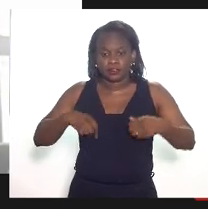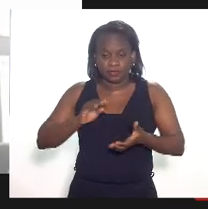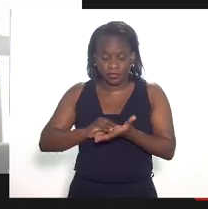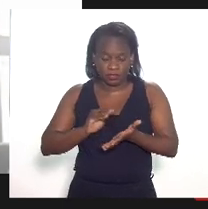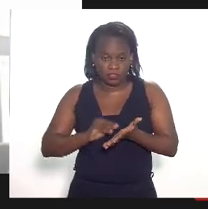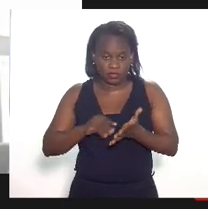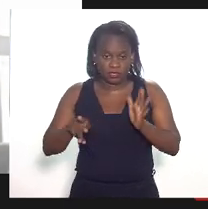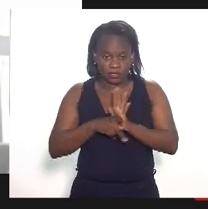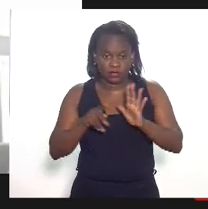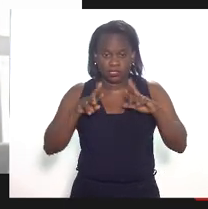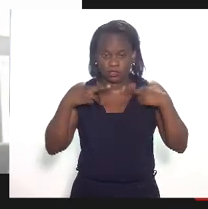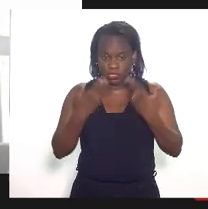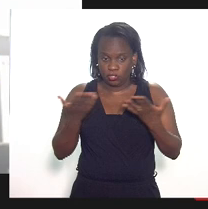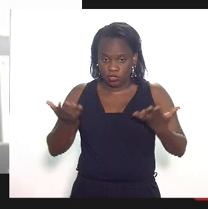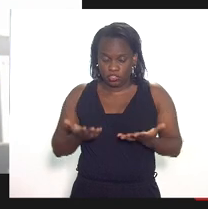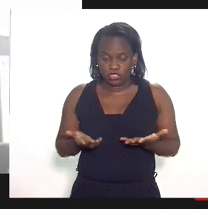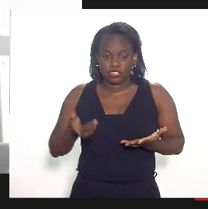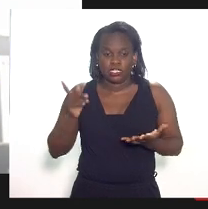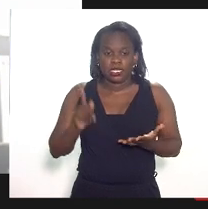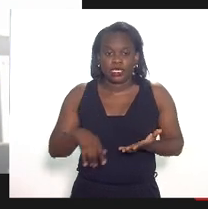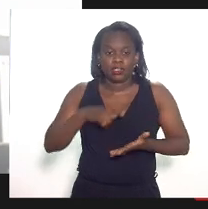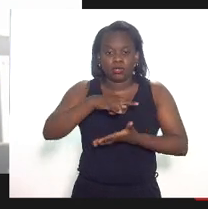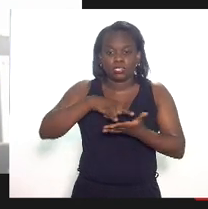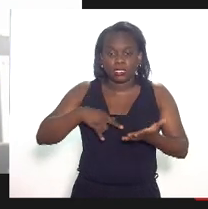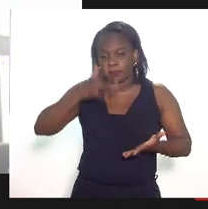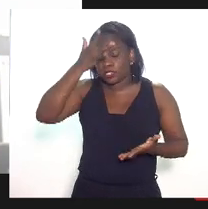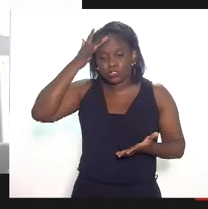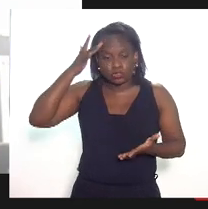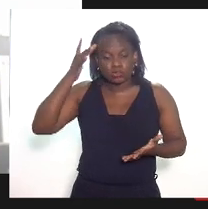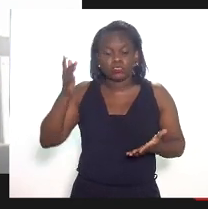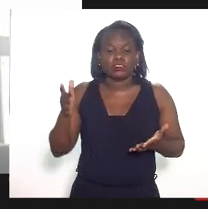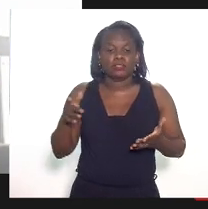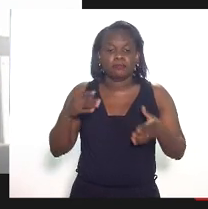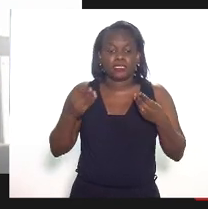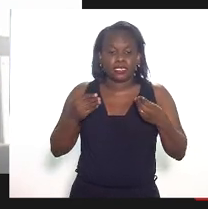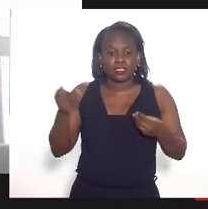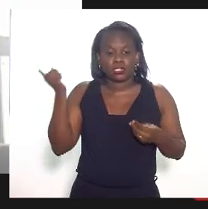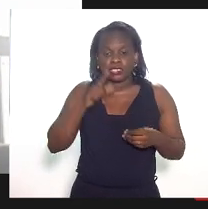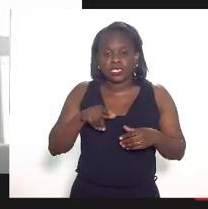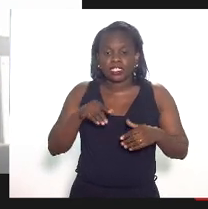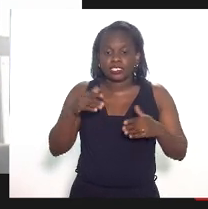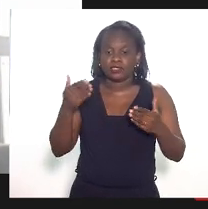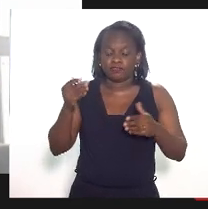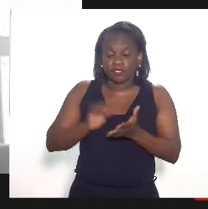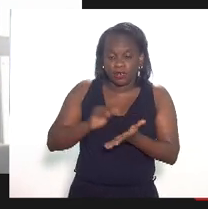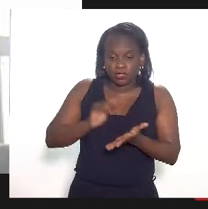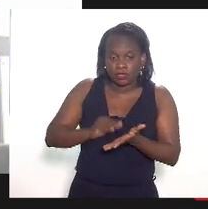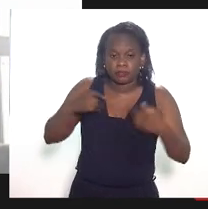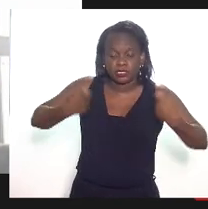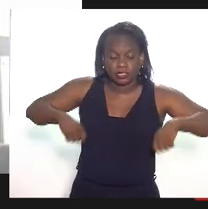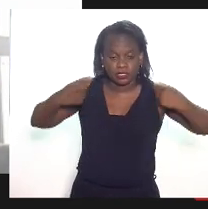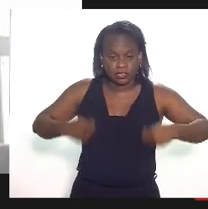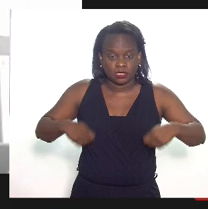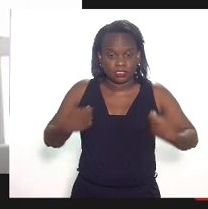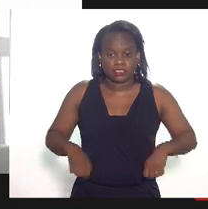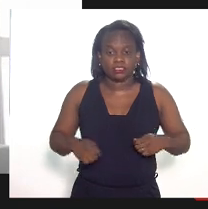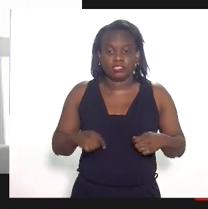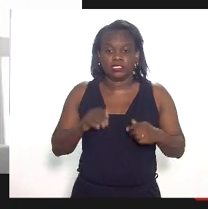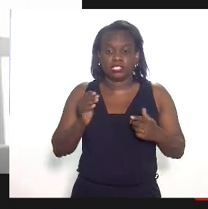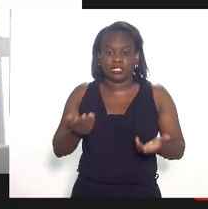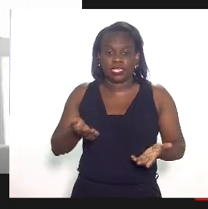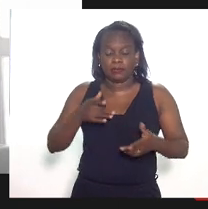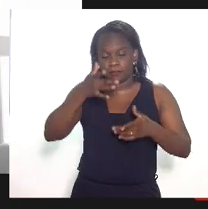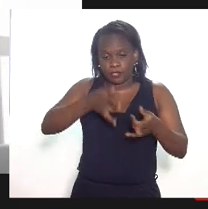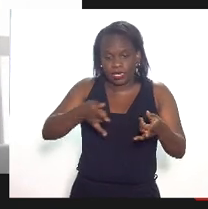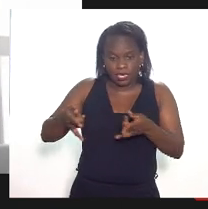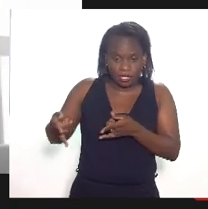audiência pública hoje é a contratação de pessoas para que a gente possa suprir uma necessidade de oferta de